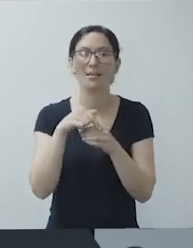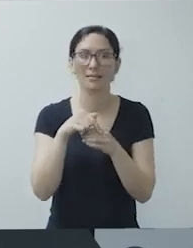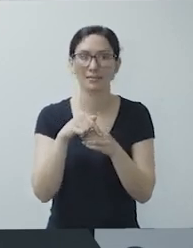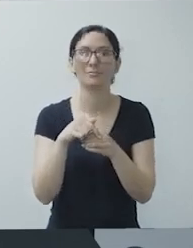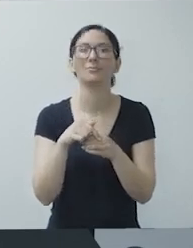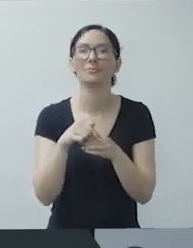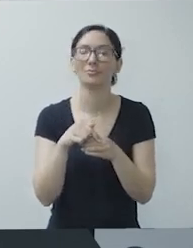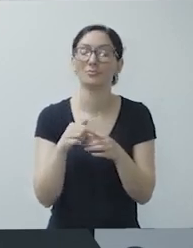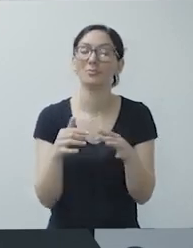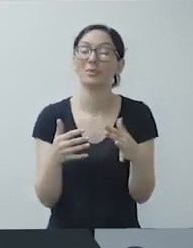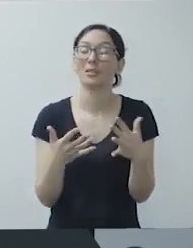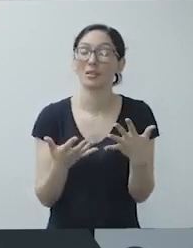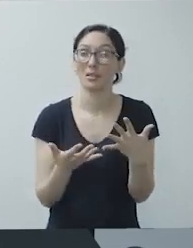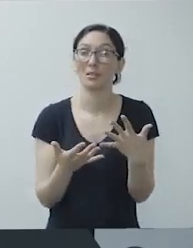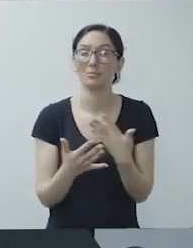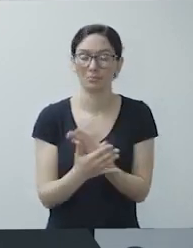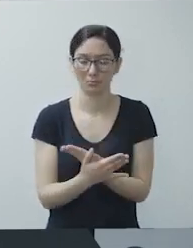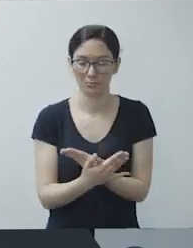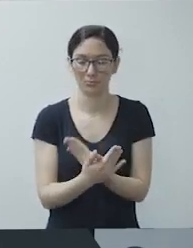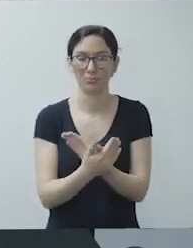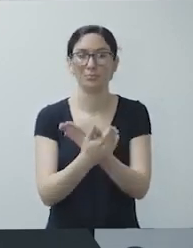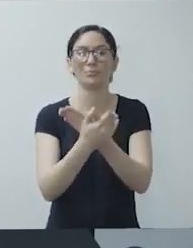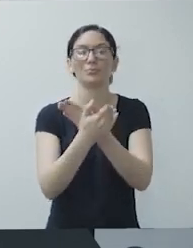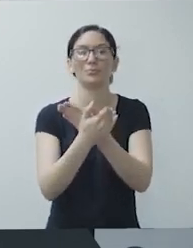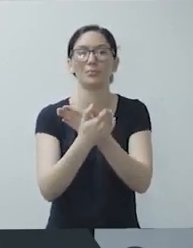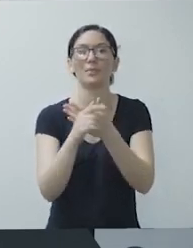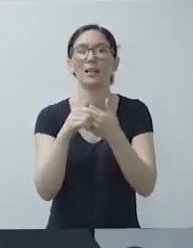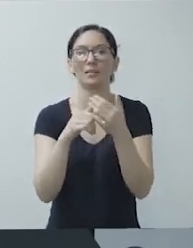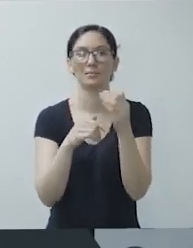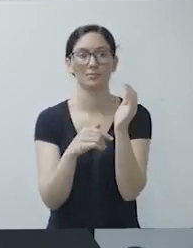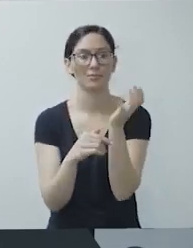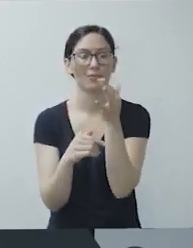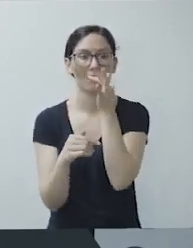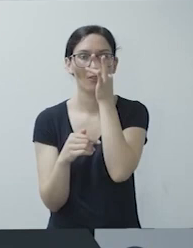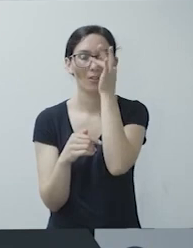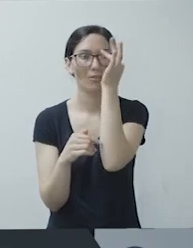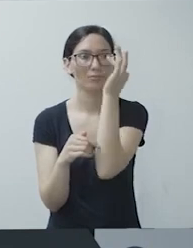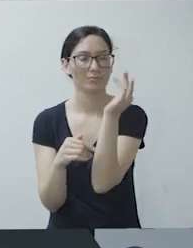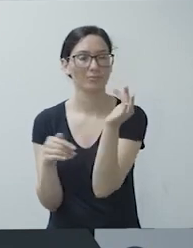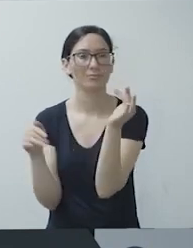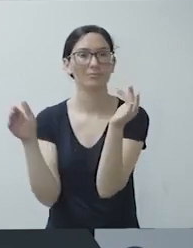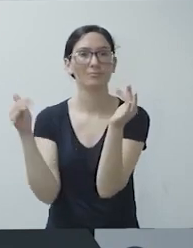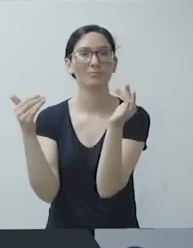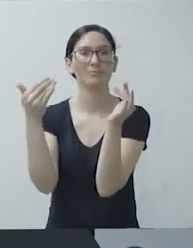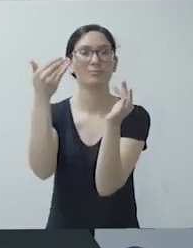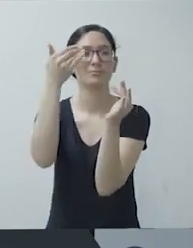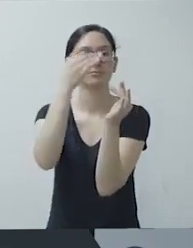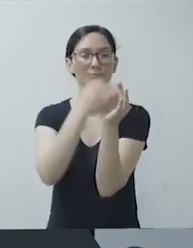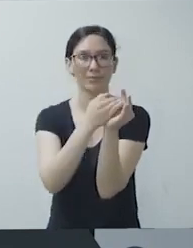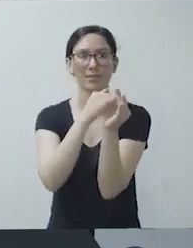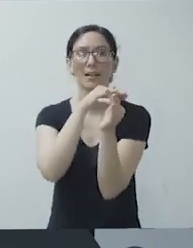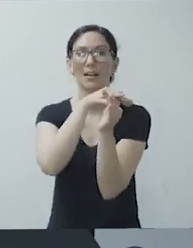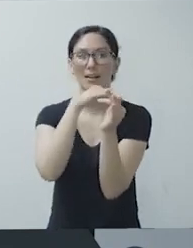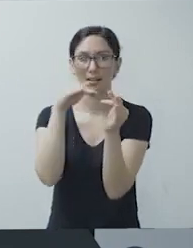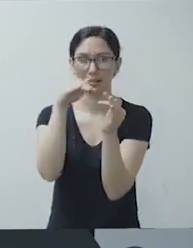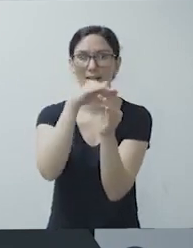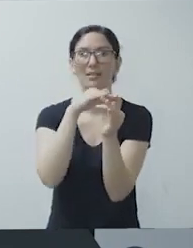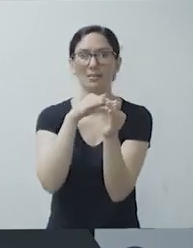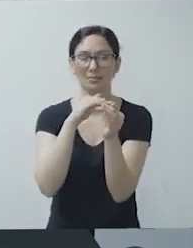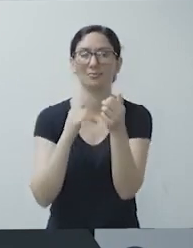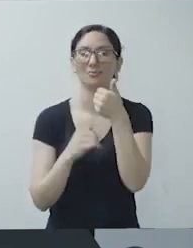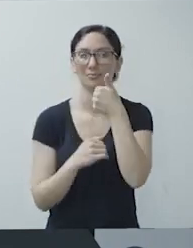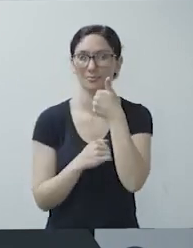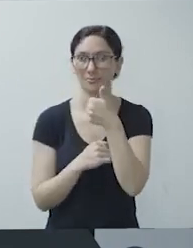pode dizer que a nossa borboleta pousou em cima da flor. Não foi isso?